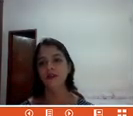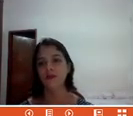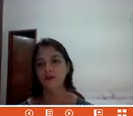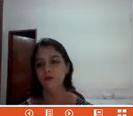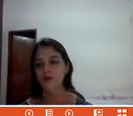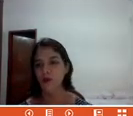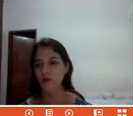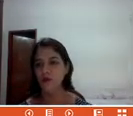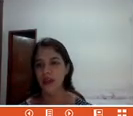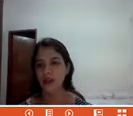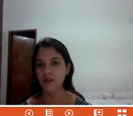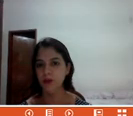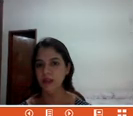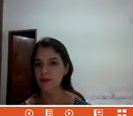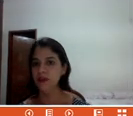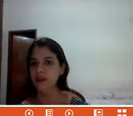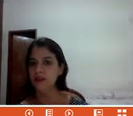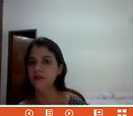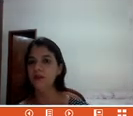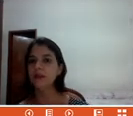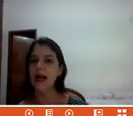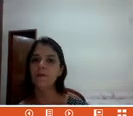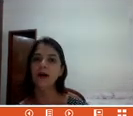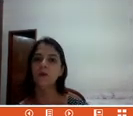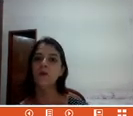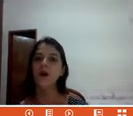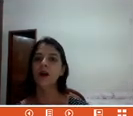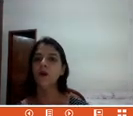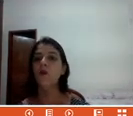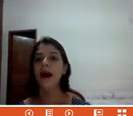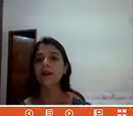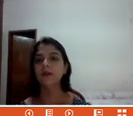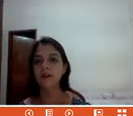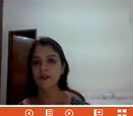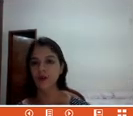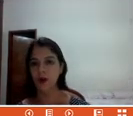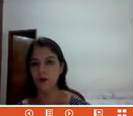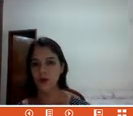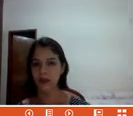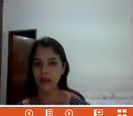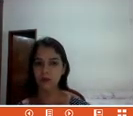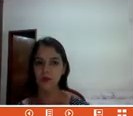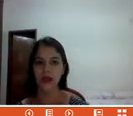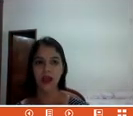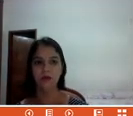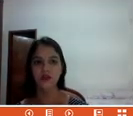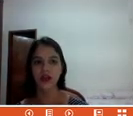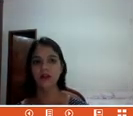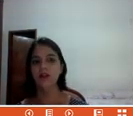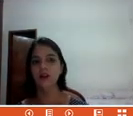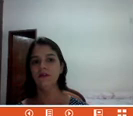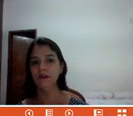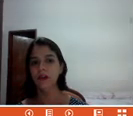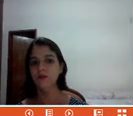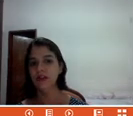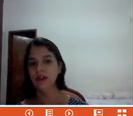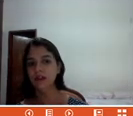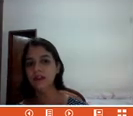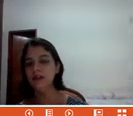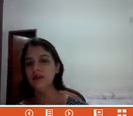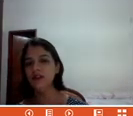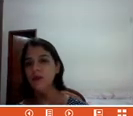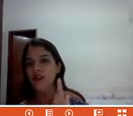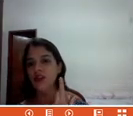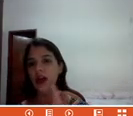cuidado, pessoal, com os gestos, por exemplo, vocês não vão usar a mão. O ato sexual, por exemplo, ele é um gesto que ele é feito